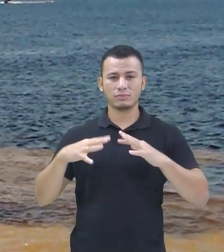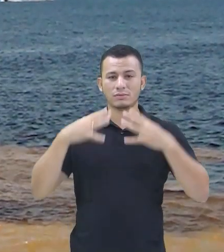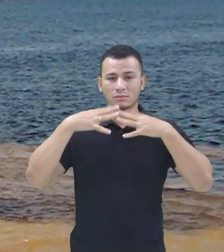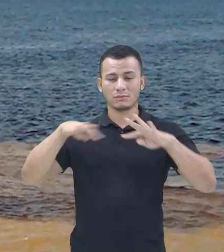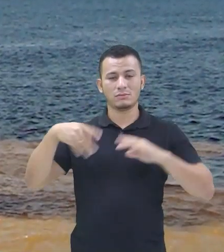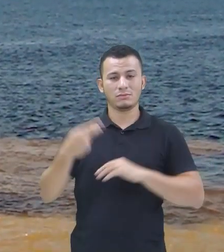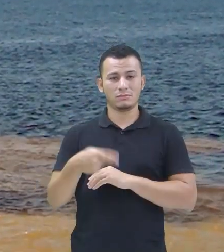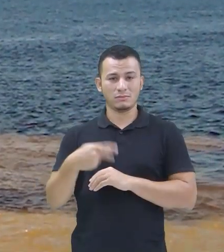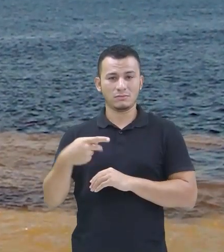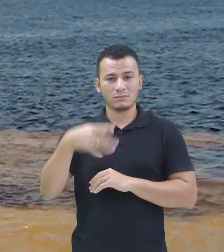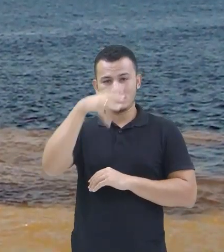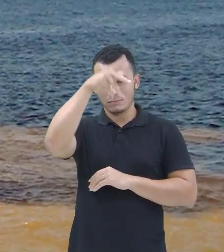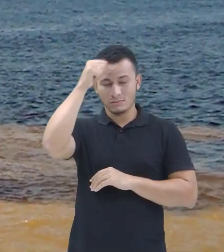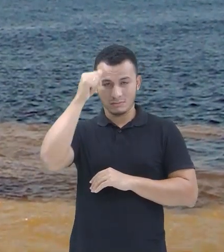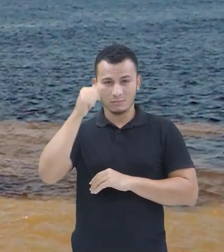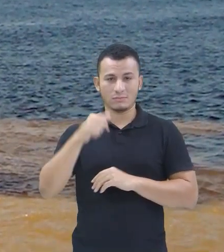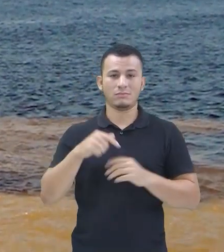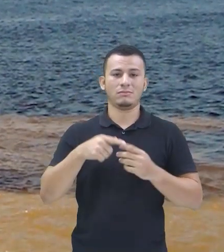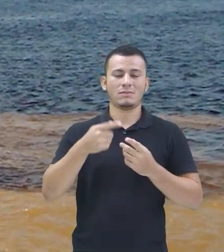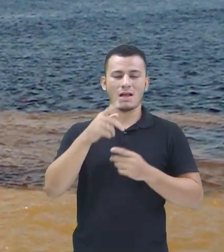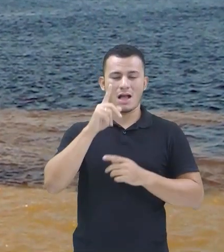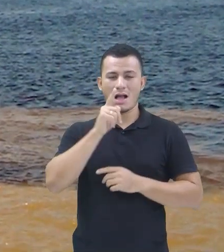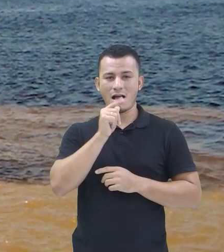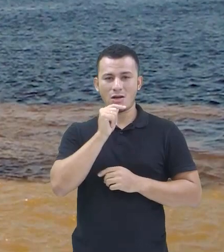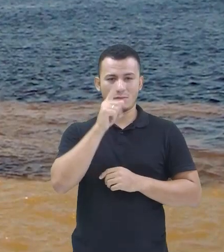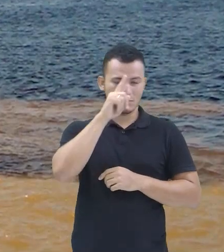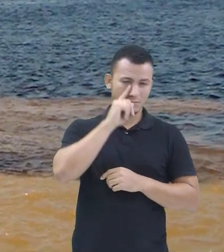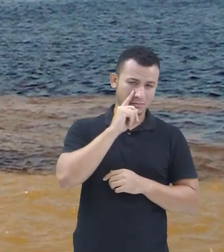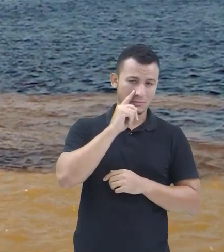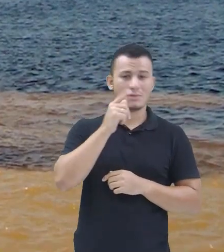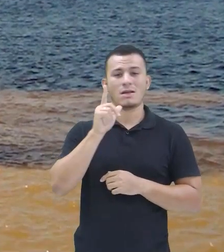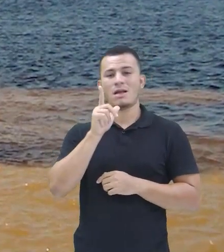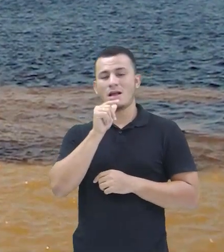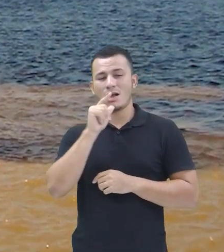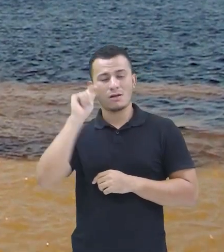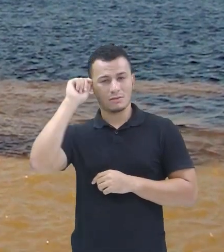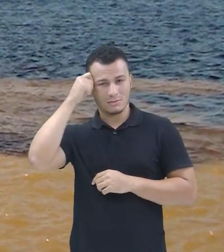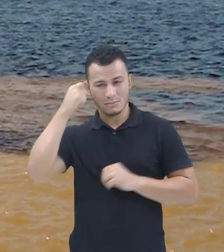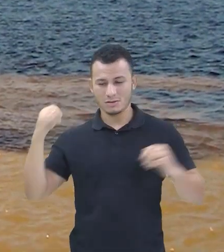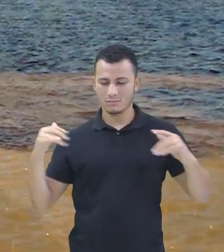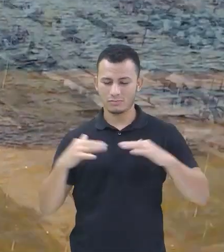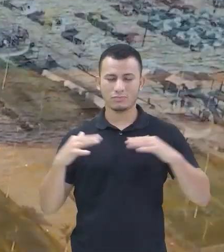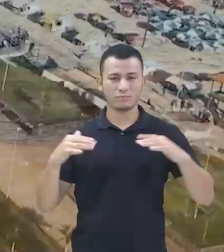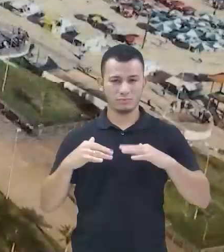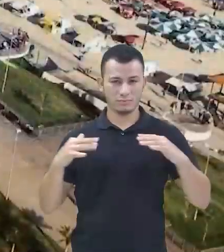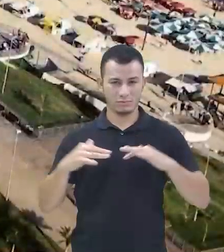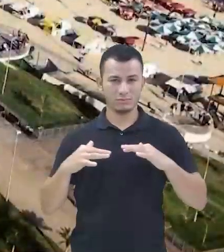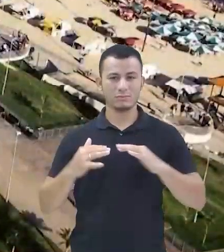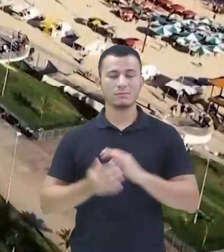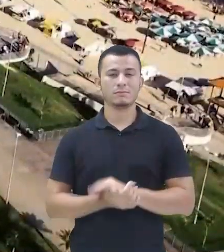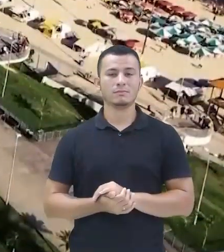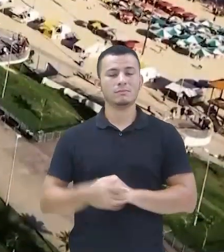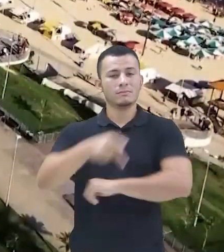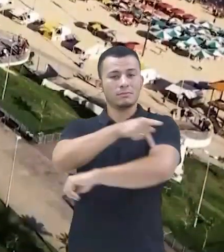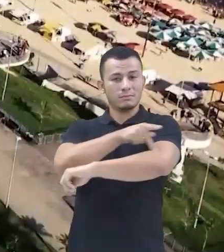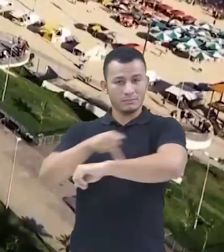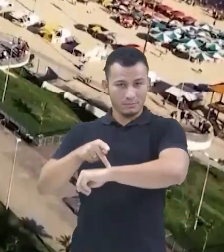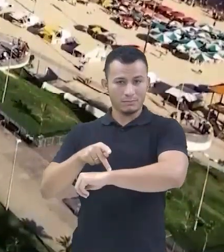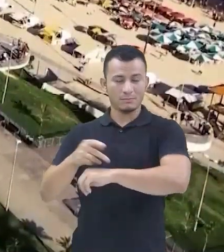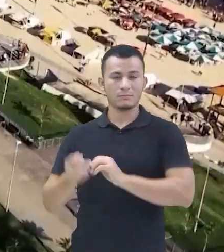natural causado pelo encontro das águas barrentas do rio Solimões com as águas escuras do Rio Negro. Praia da Ponta